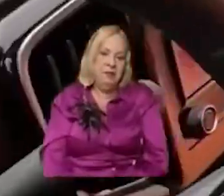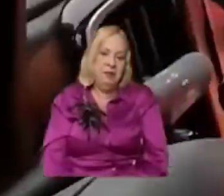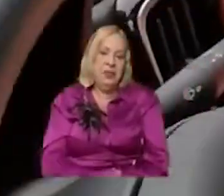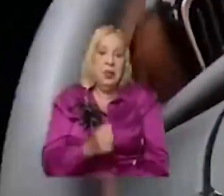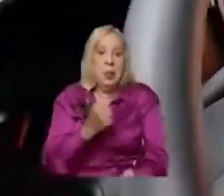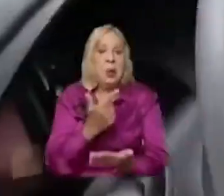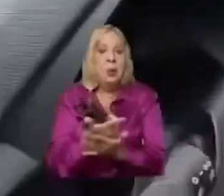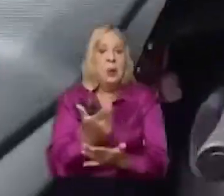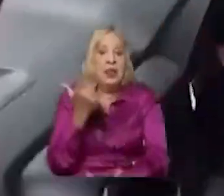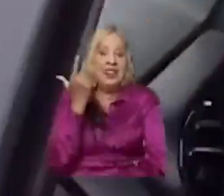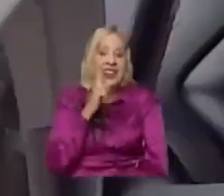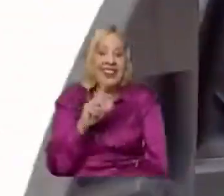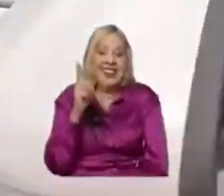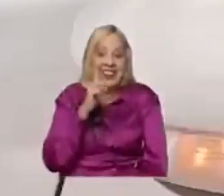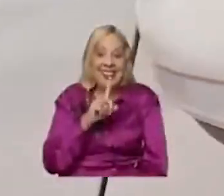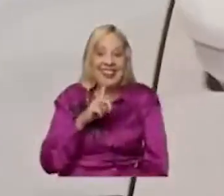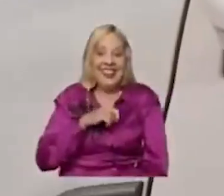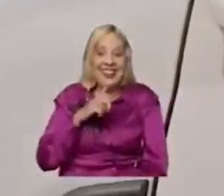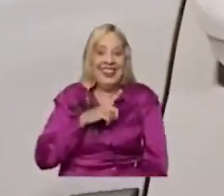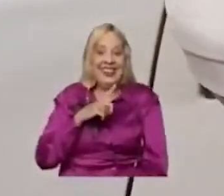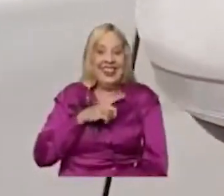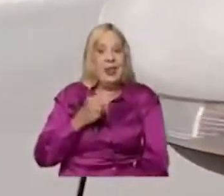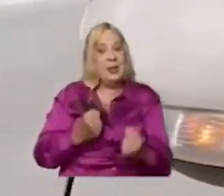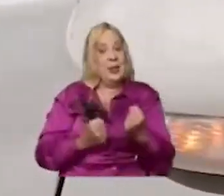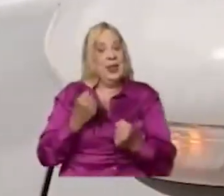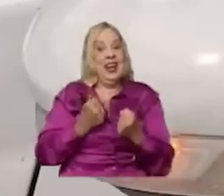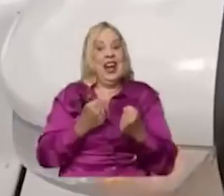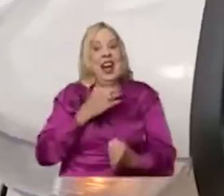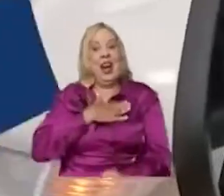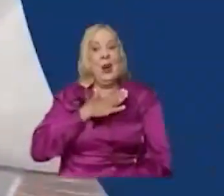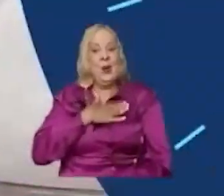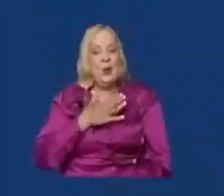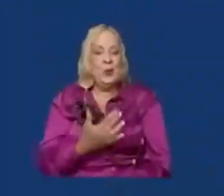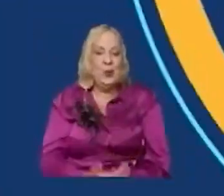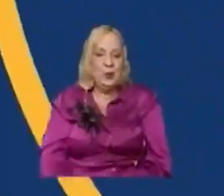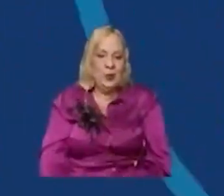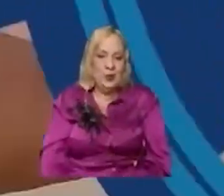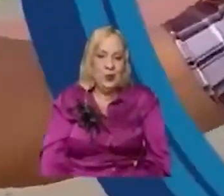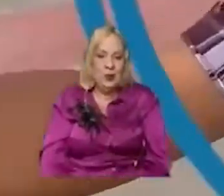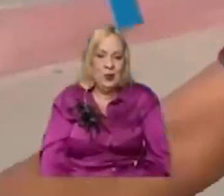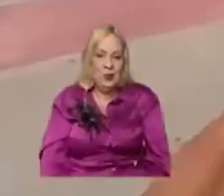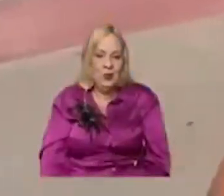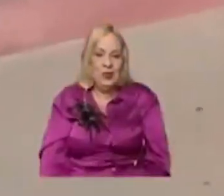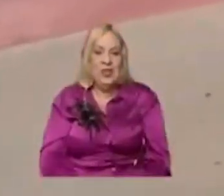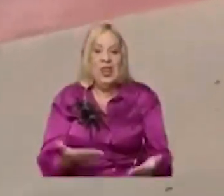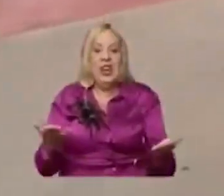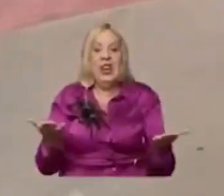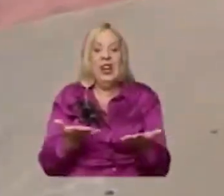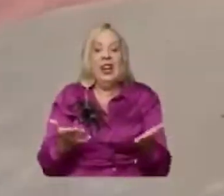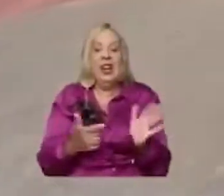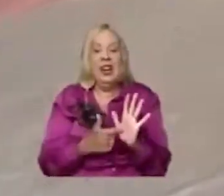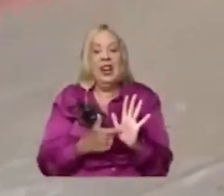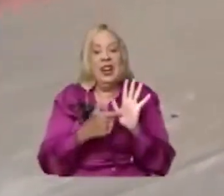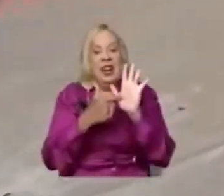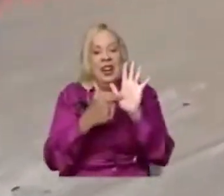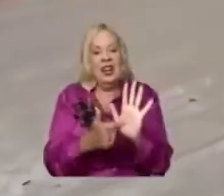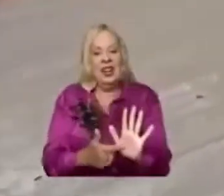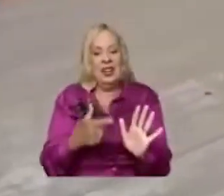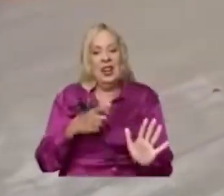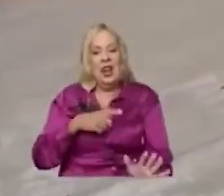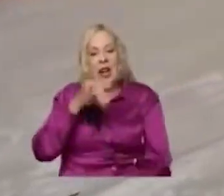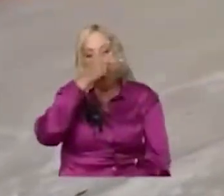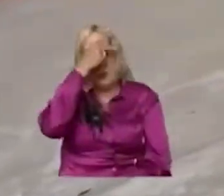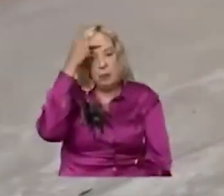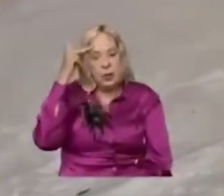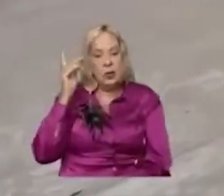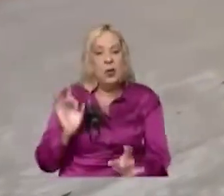Comprei e ganhei. Olha eu aqui dentro da Fiat Strada, meu carrão. E agora apresento para vocês o promotor